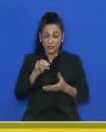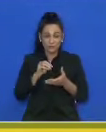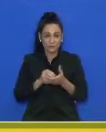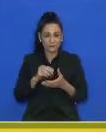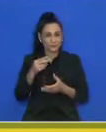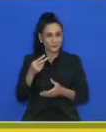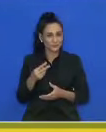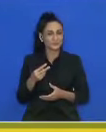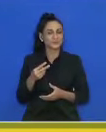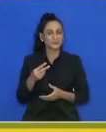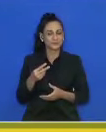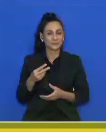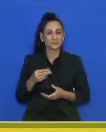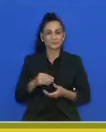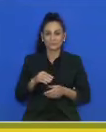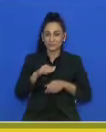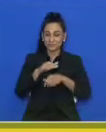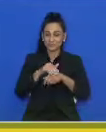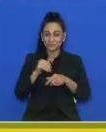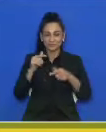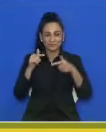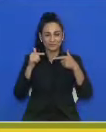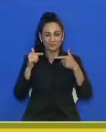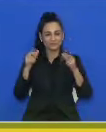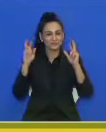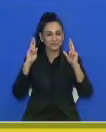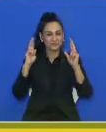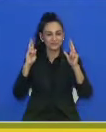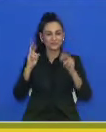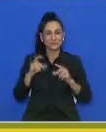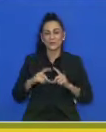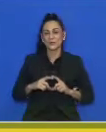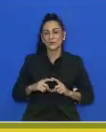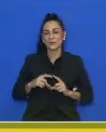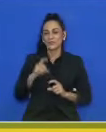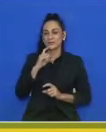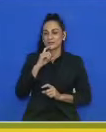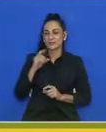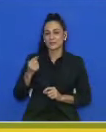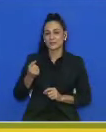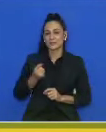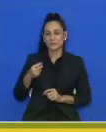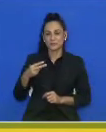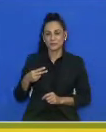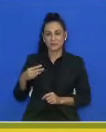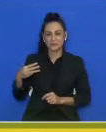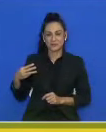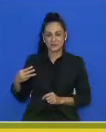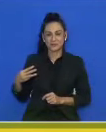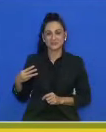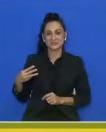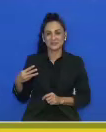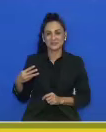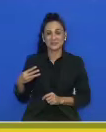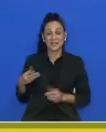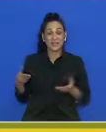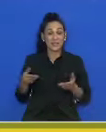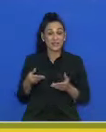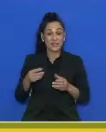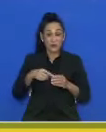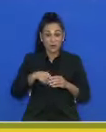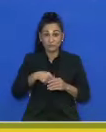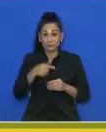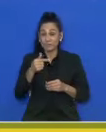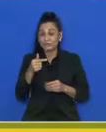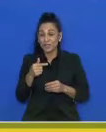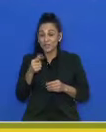números, faltam 2. Pode chamar que a sorte vem. Bola verde, número 23. Verde, 23. E agora